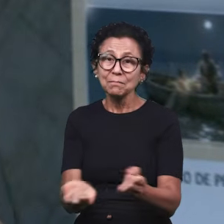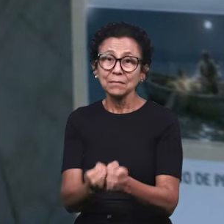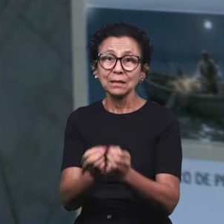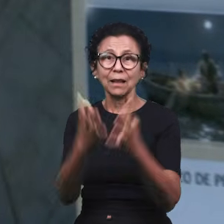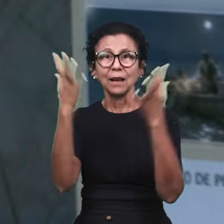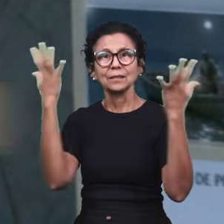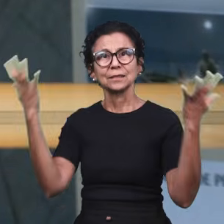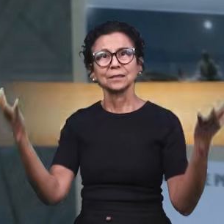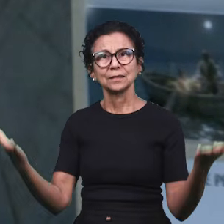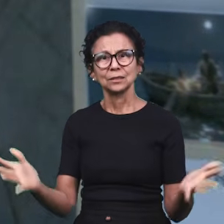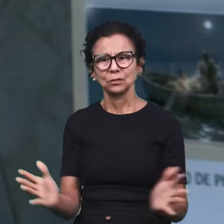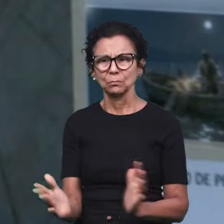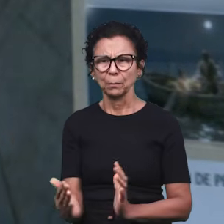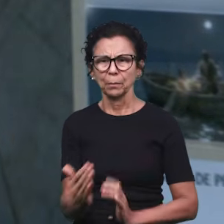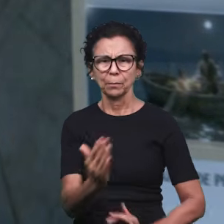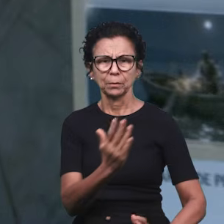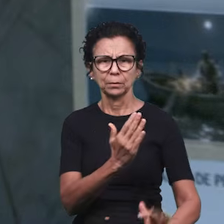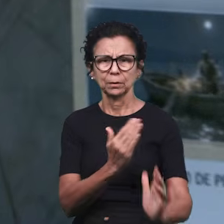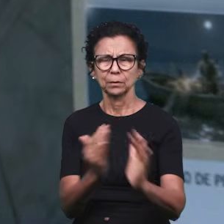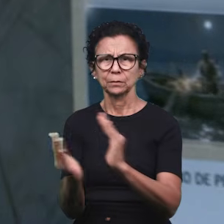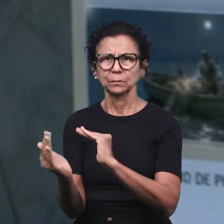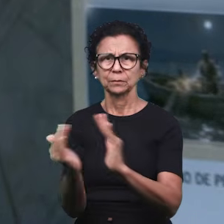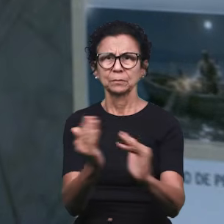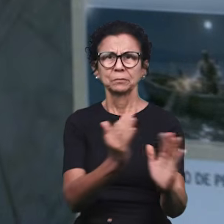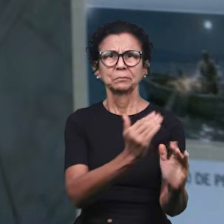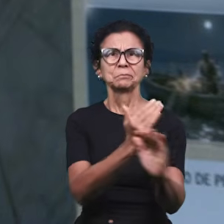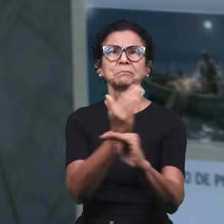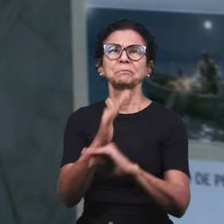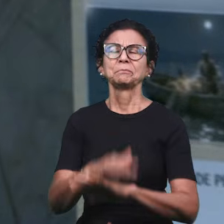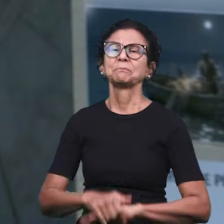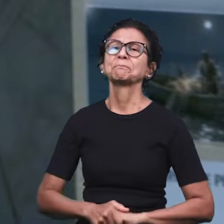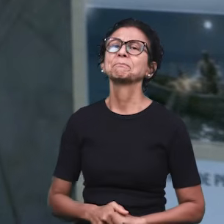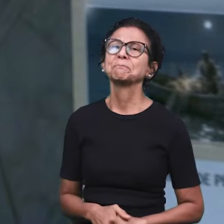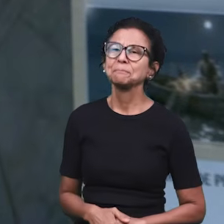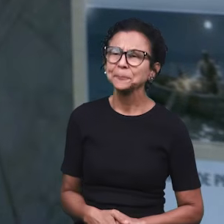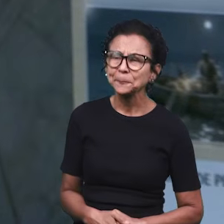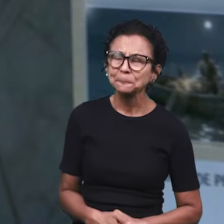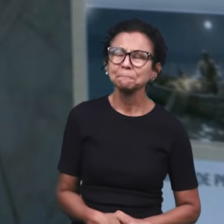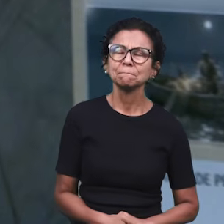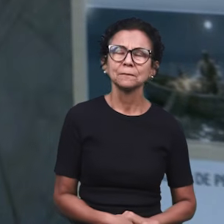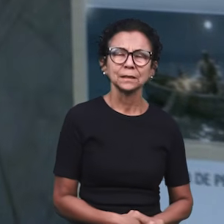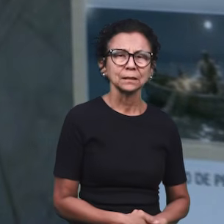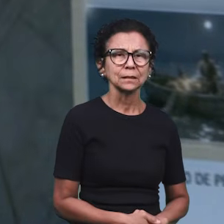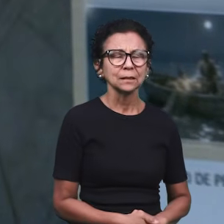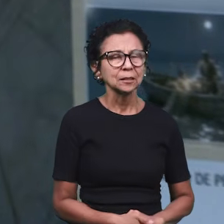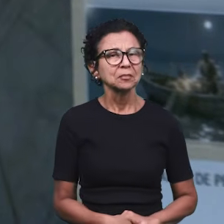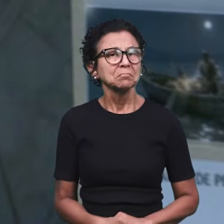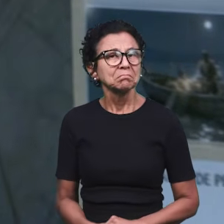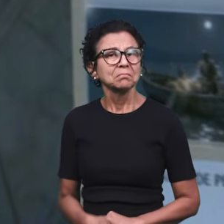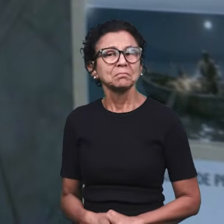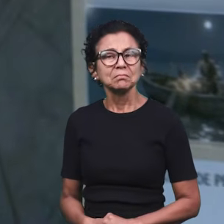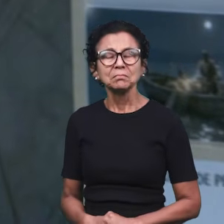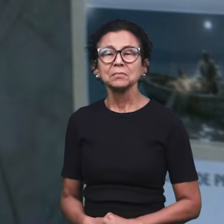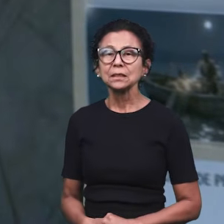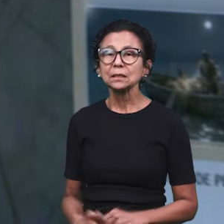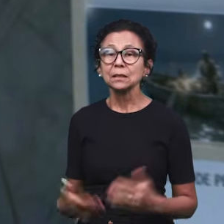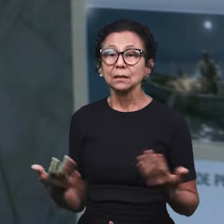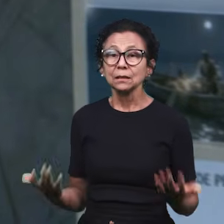título desse episódio. Então, esse detalhe de uma pesca